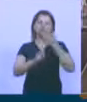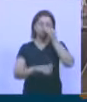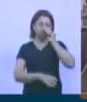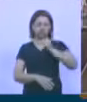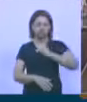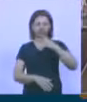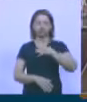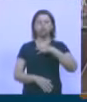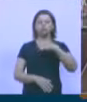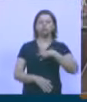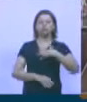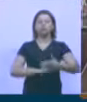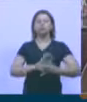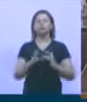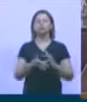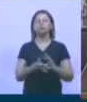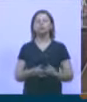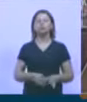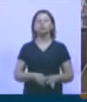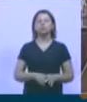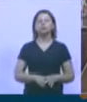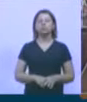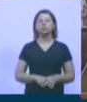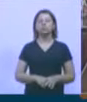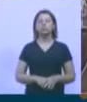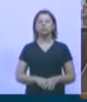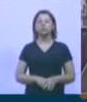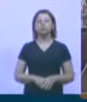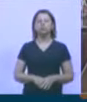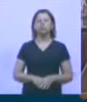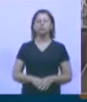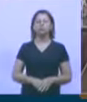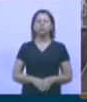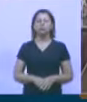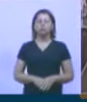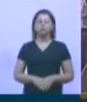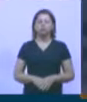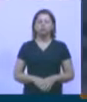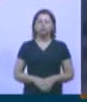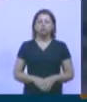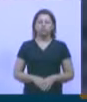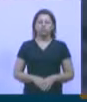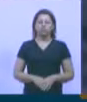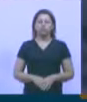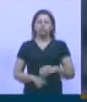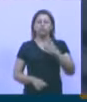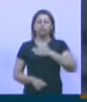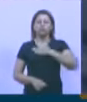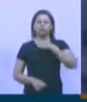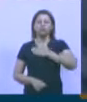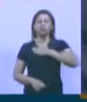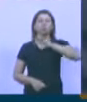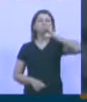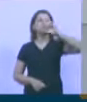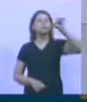rejeição emocional, a rejeição mais profunda que um homem pode passar. My God, my